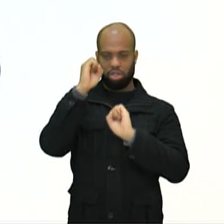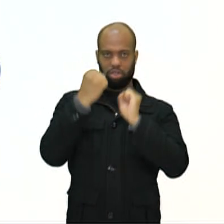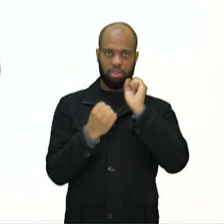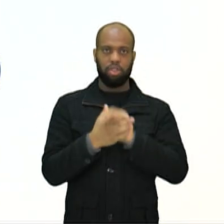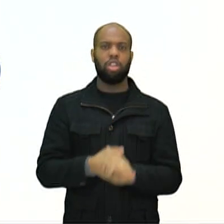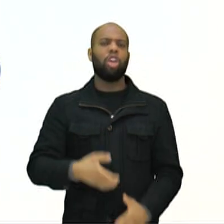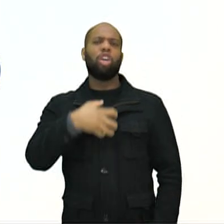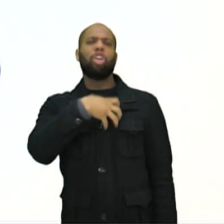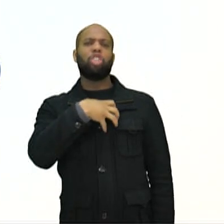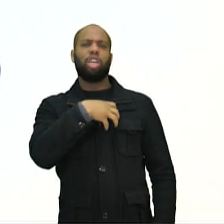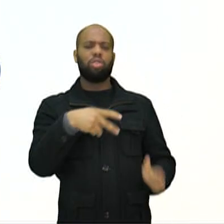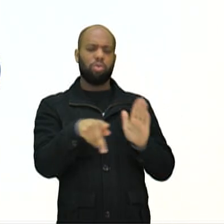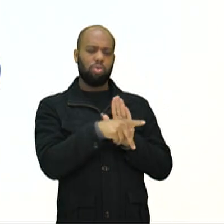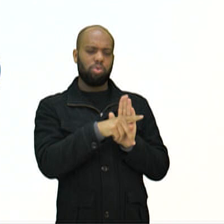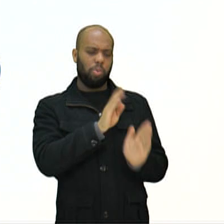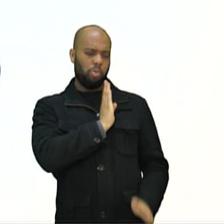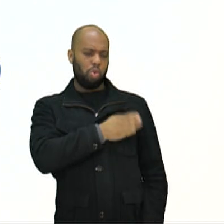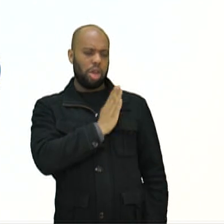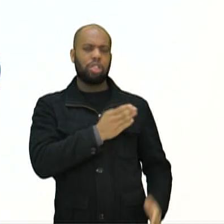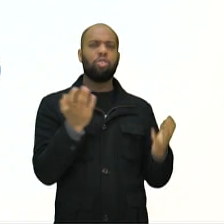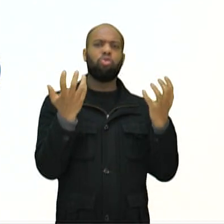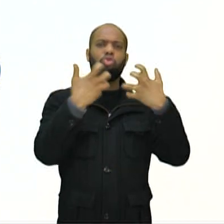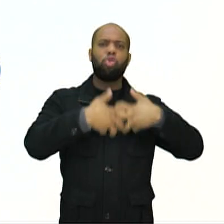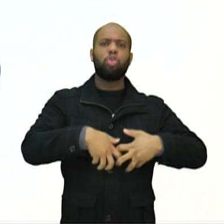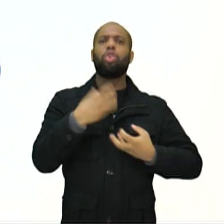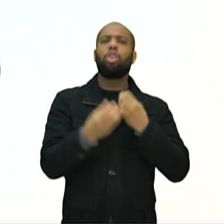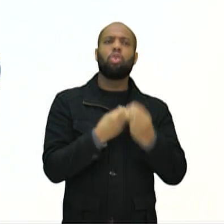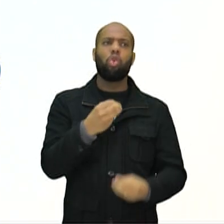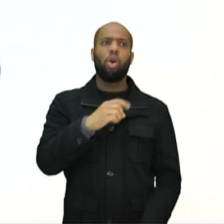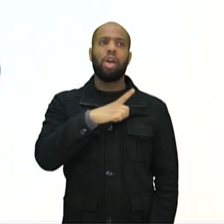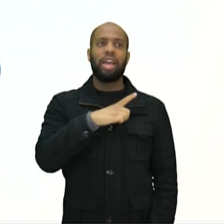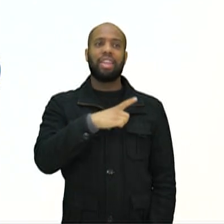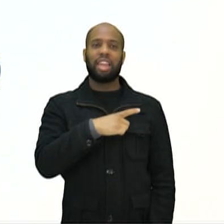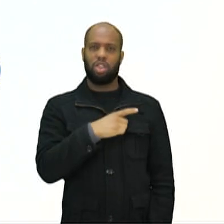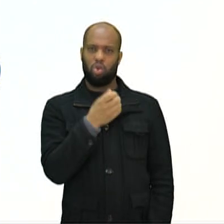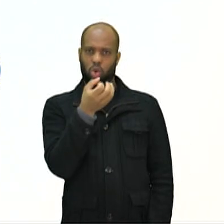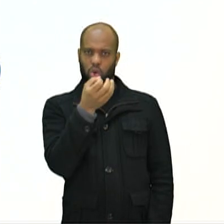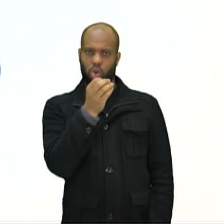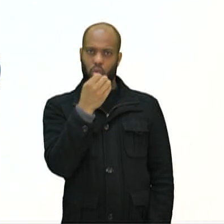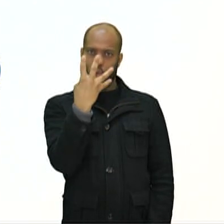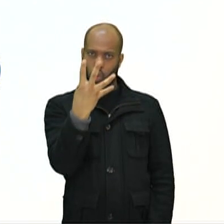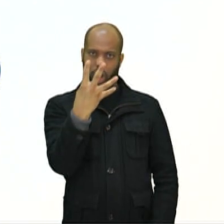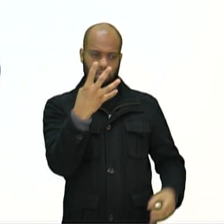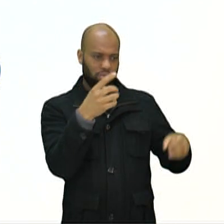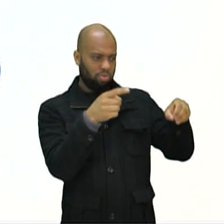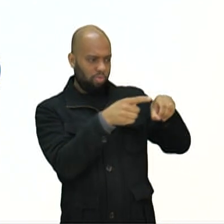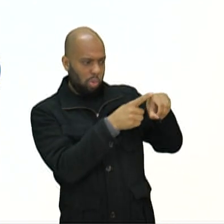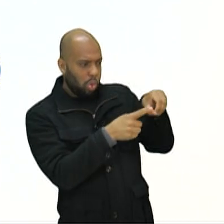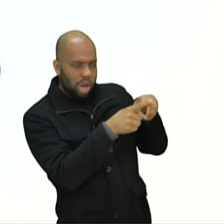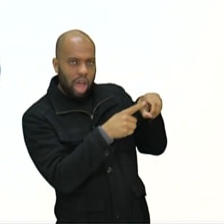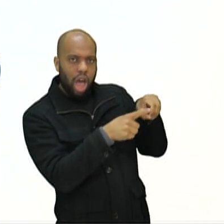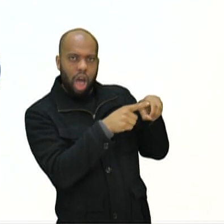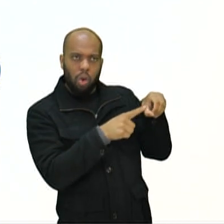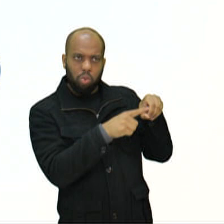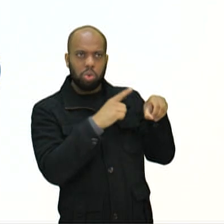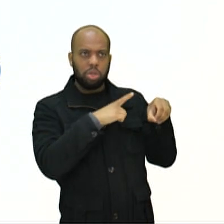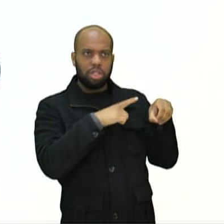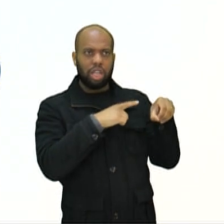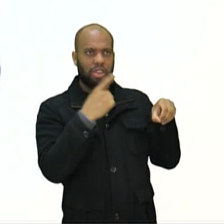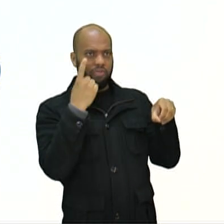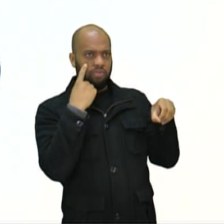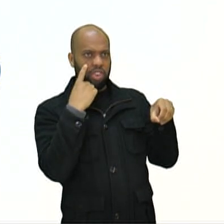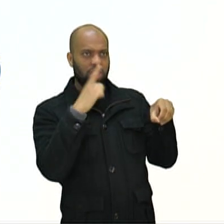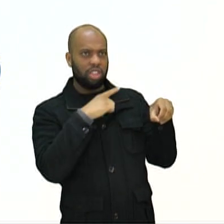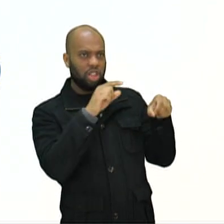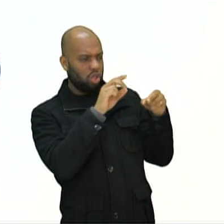o funcionamento do coração. Então, o coração tem 4 cavidades, os átrios na parte superior, os ventrículos na parte